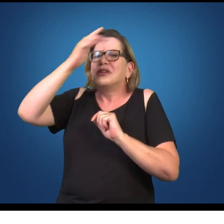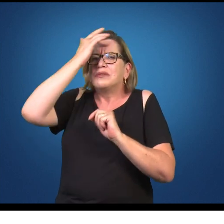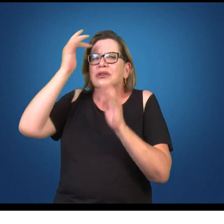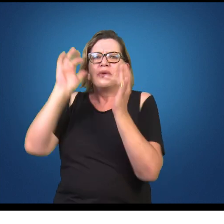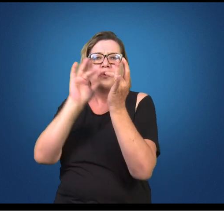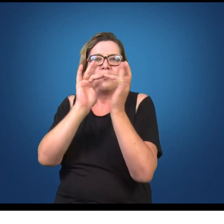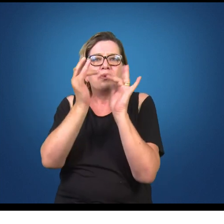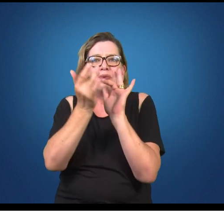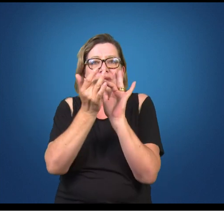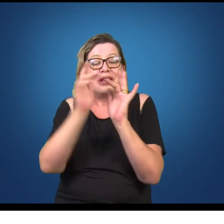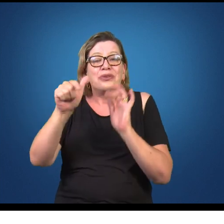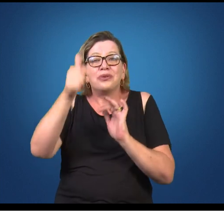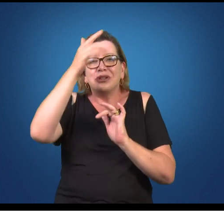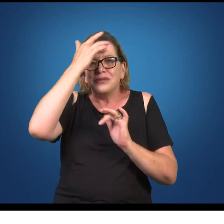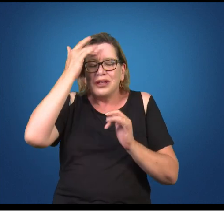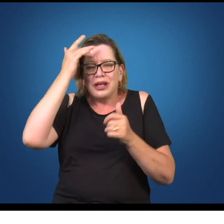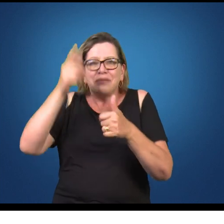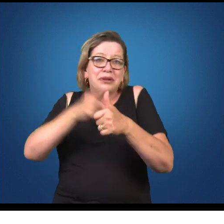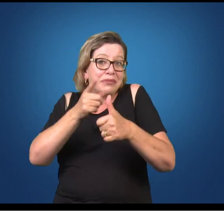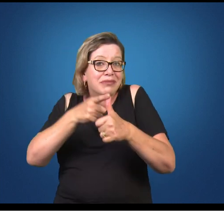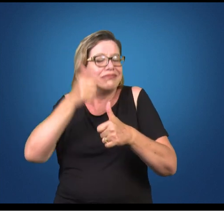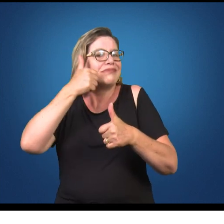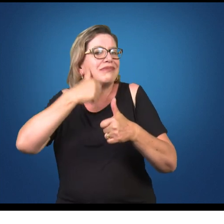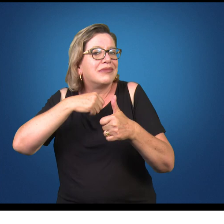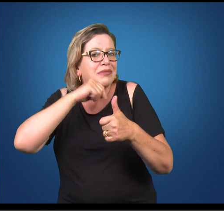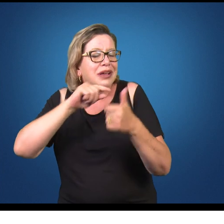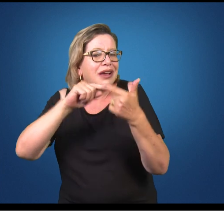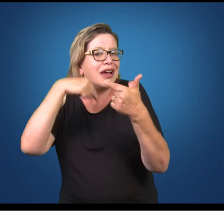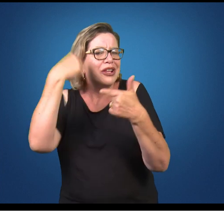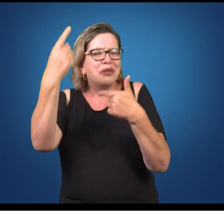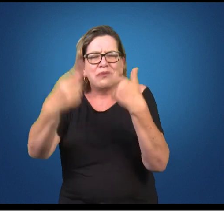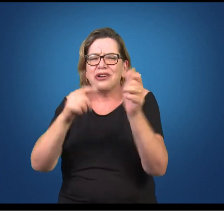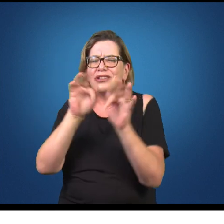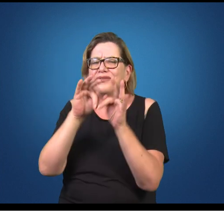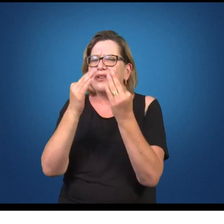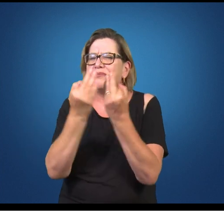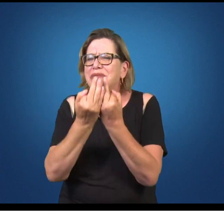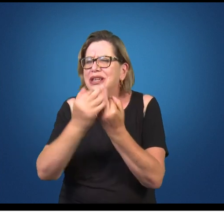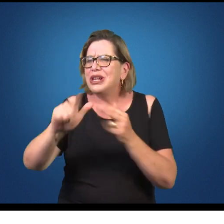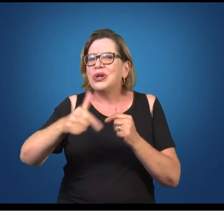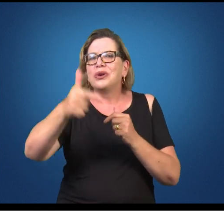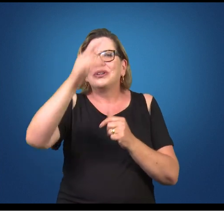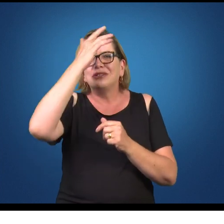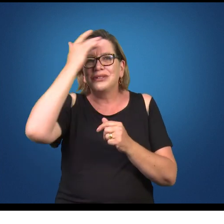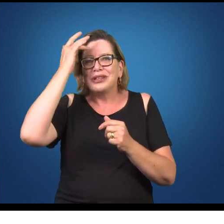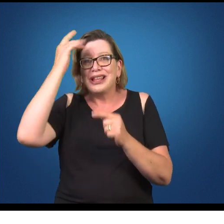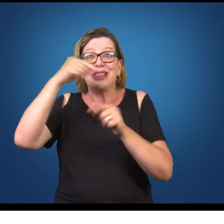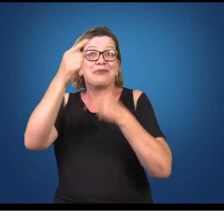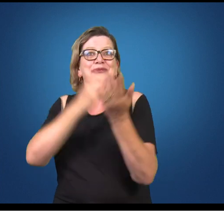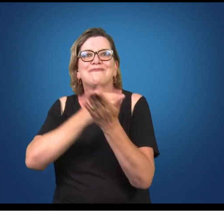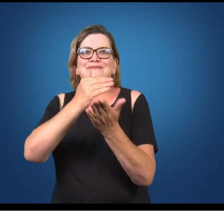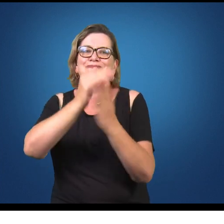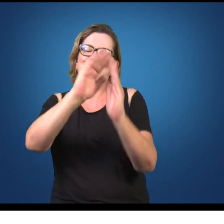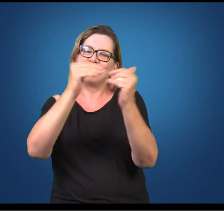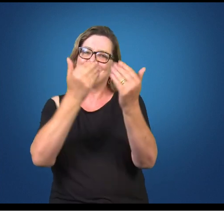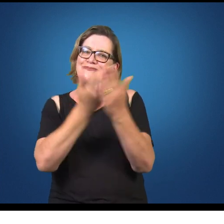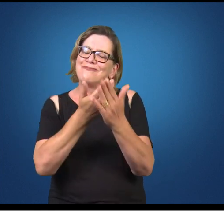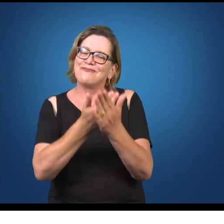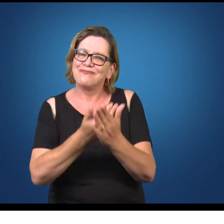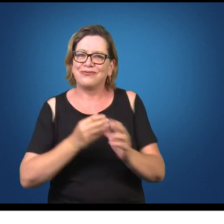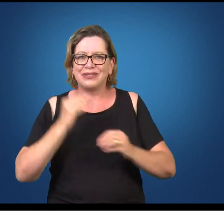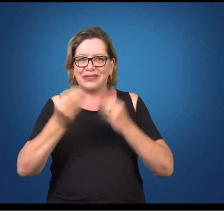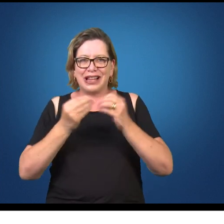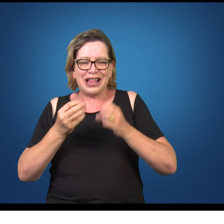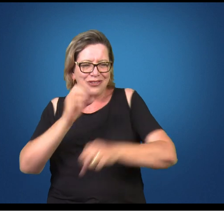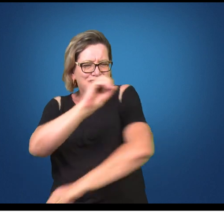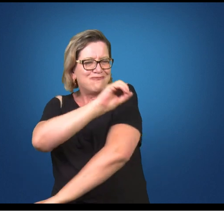com o outro. Primeiro com a mãe, depois com a família, com os próximos e depois vem a escola, Aí vai para a escola,